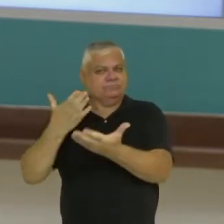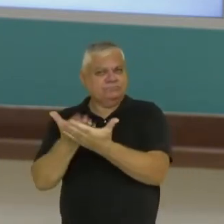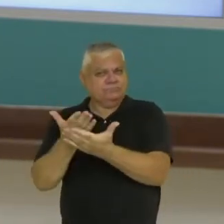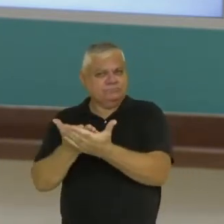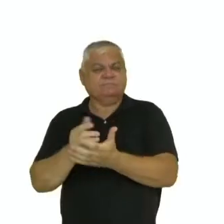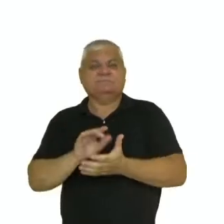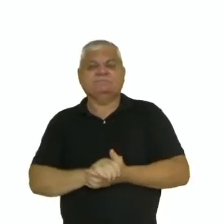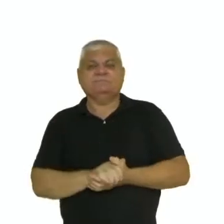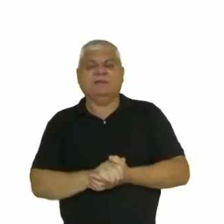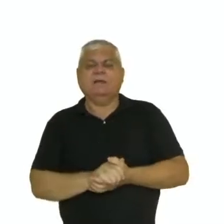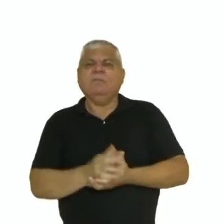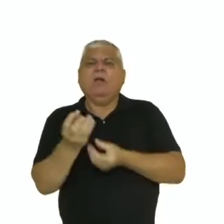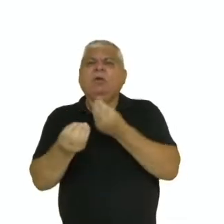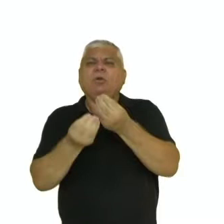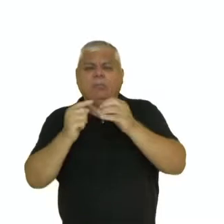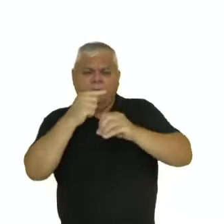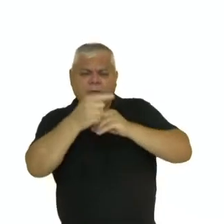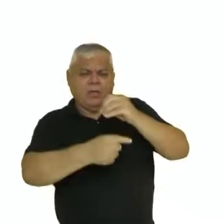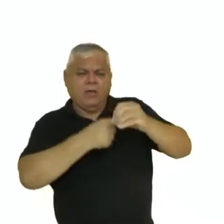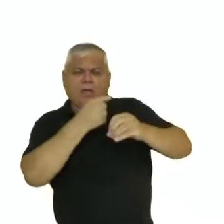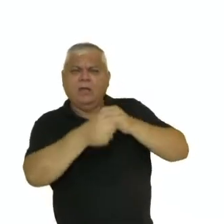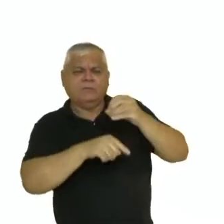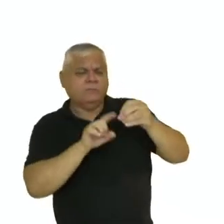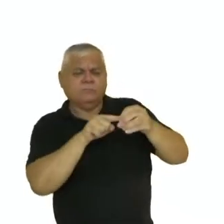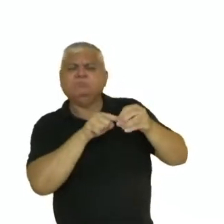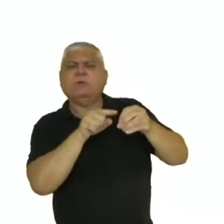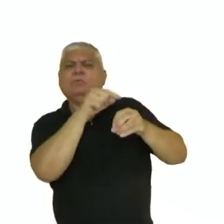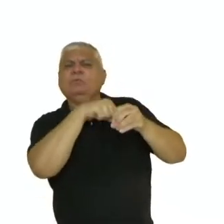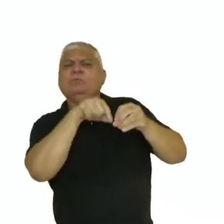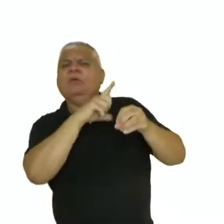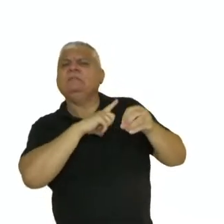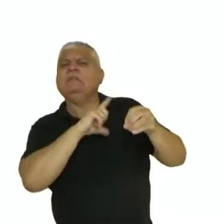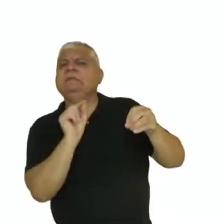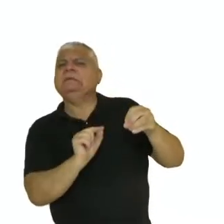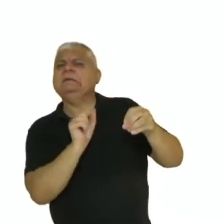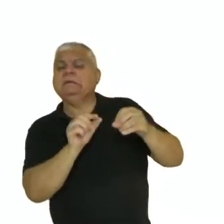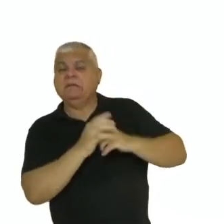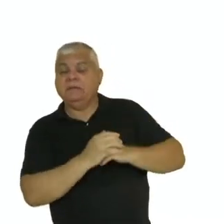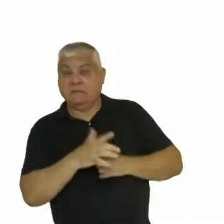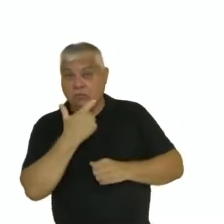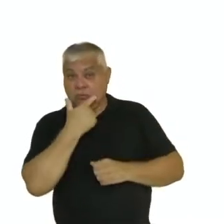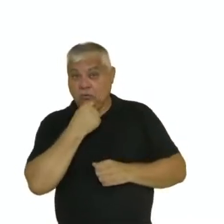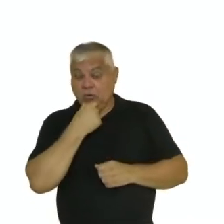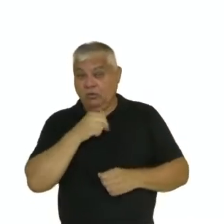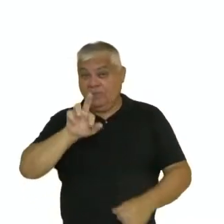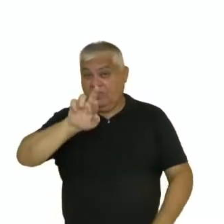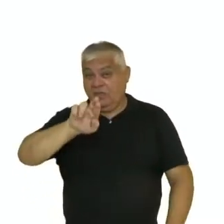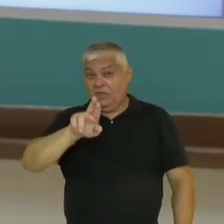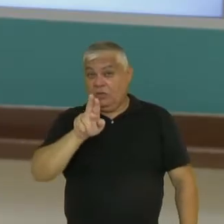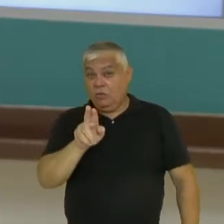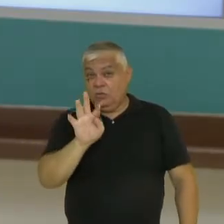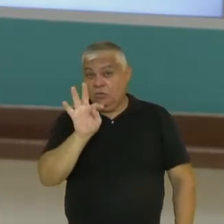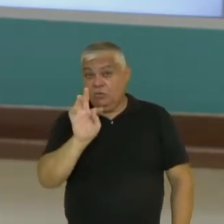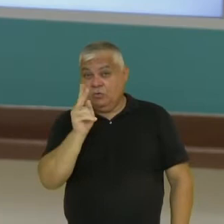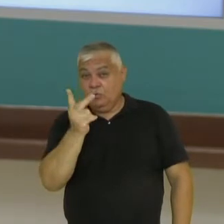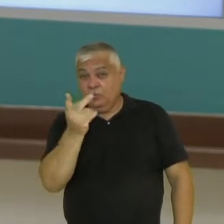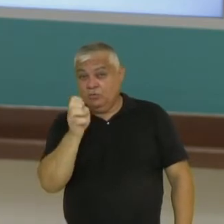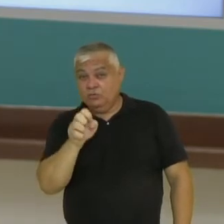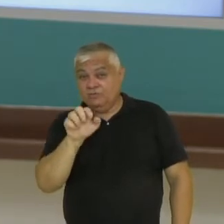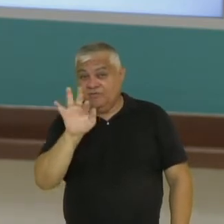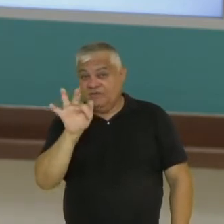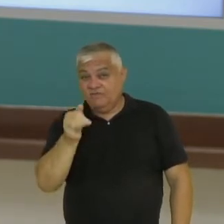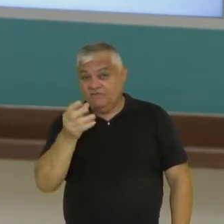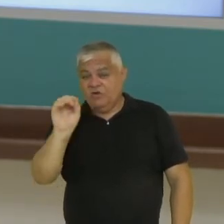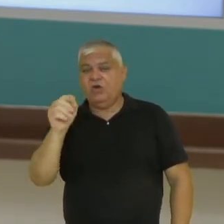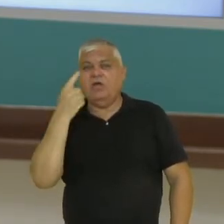E aí, do que é formado o átomo? Então, o cientista Rutherford construiu esse experimento aqui para fazer o seguinte: ele tem uma